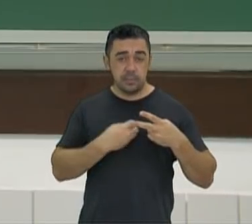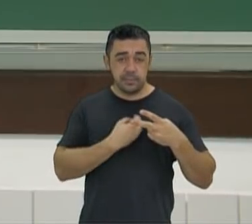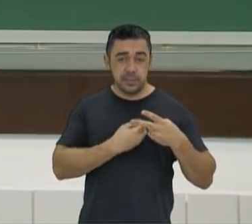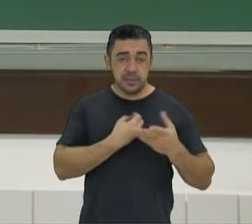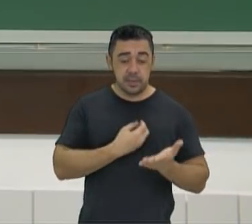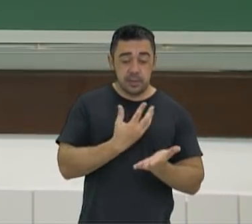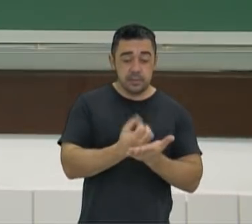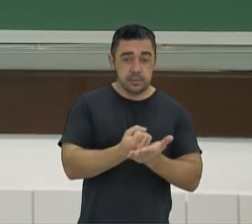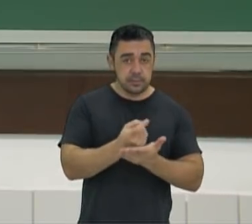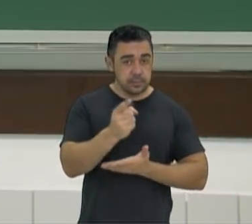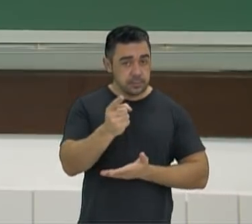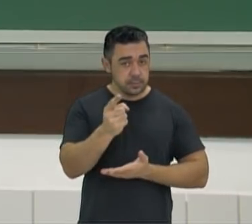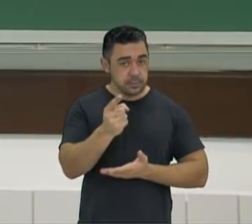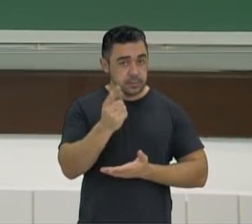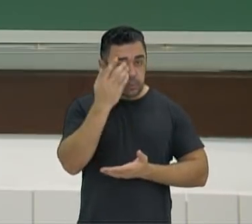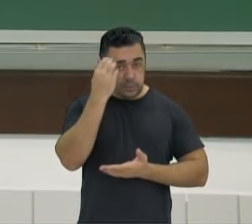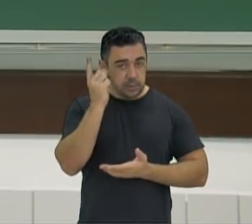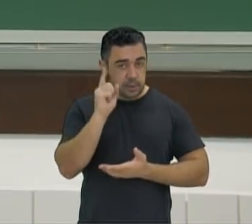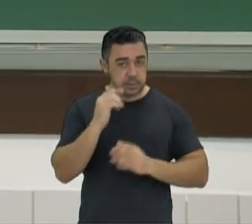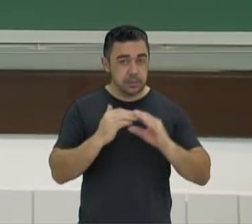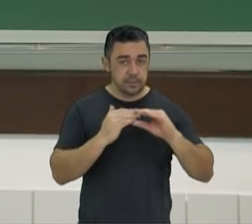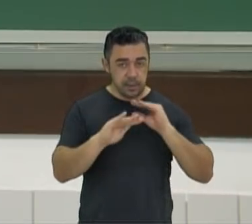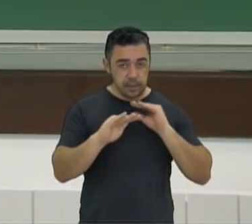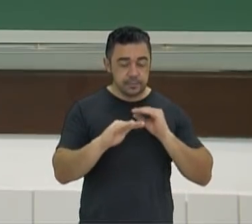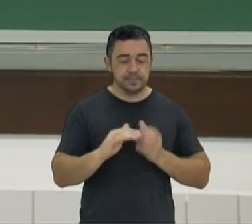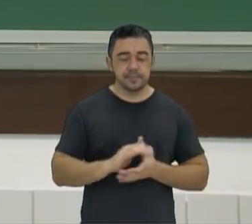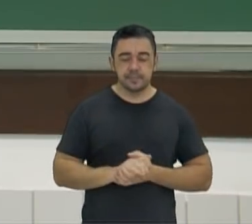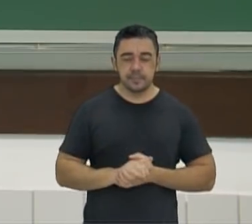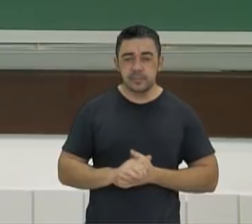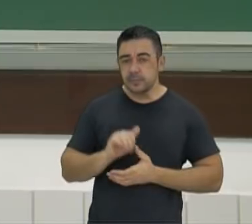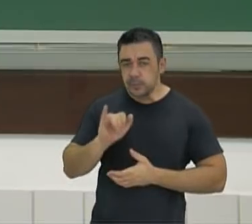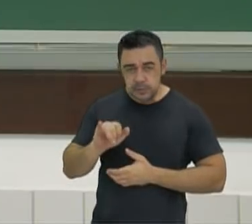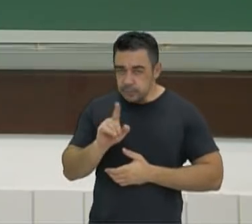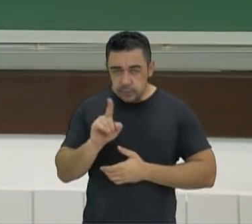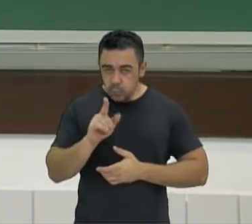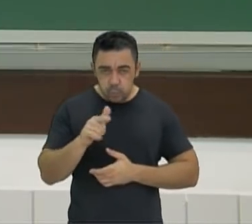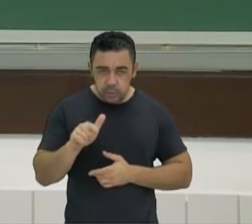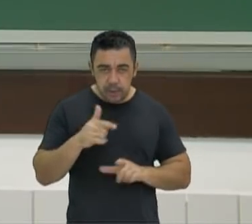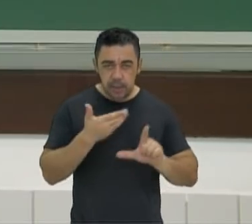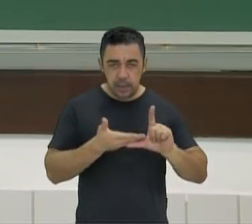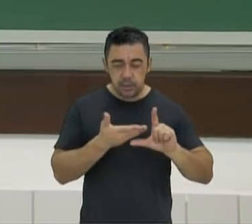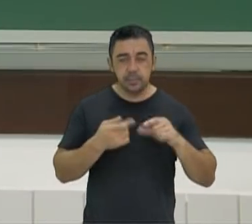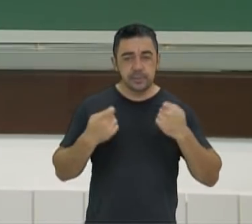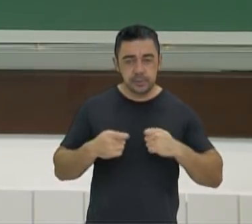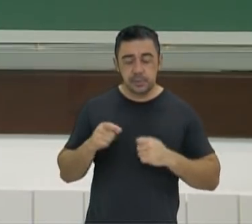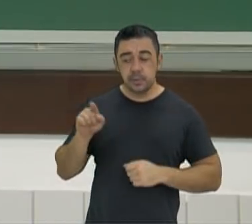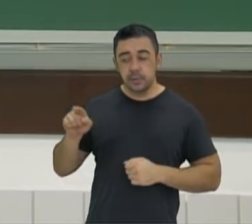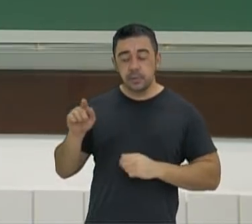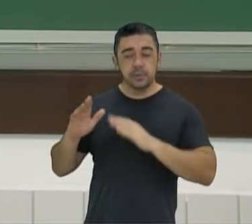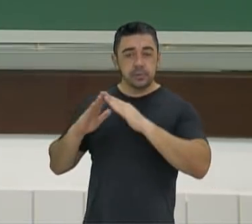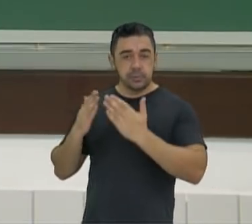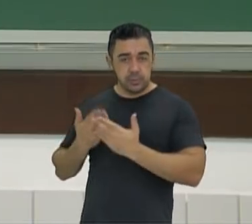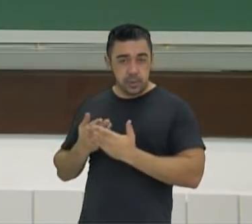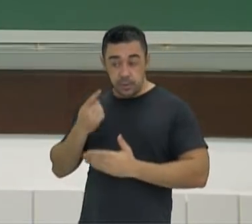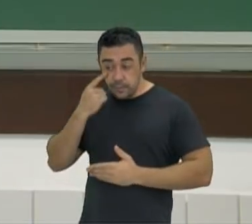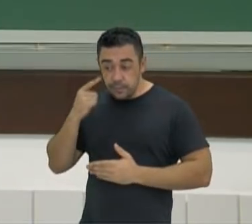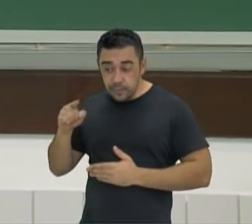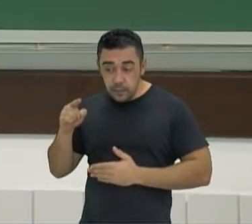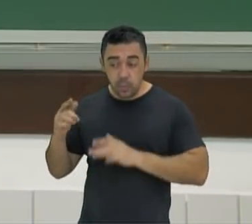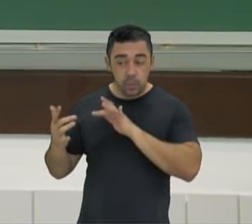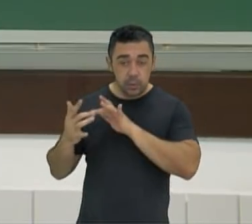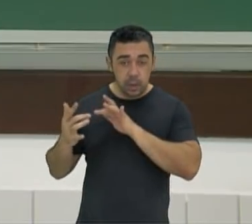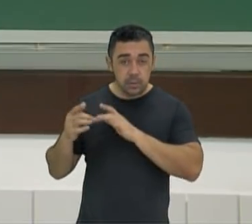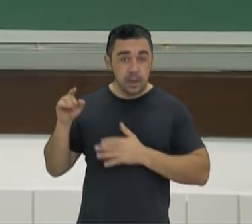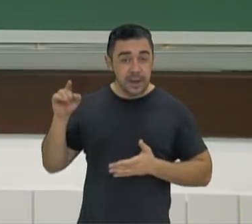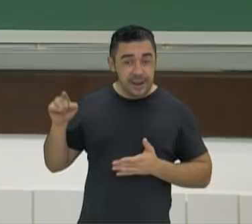então não esqueçam de fazer. Quem não está fazendo as atividades pelo Classroom, precisa entrar em contato com a sua escola, ir lá